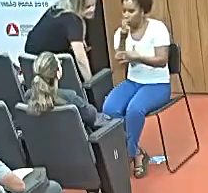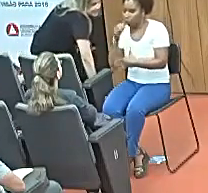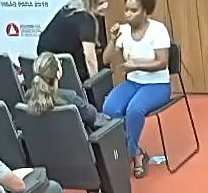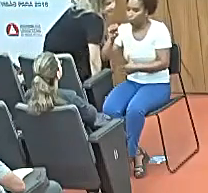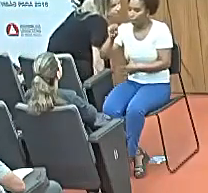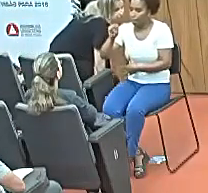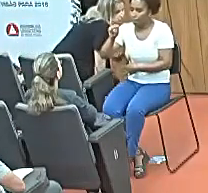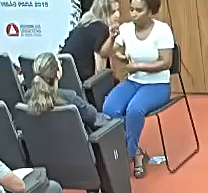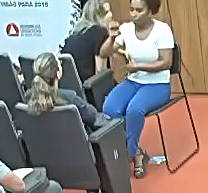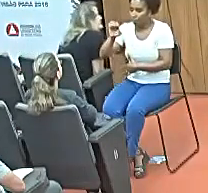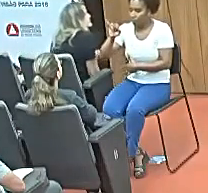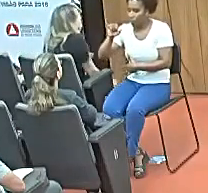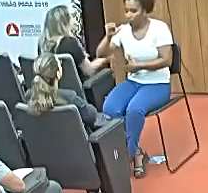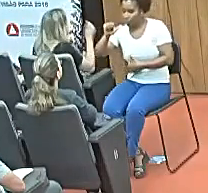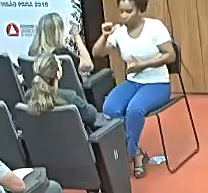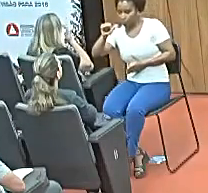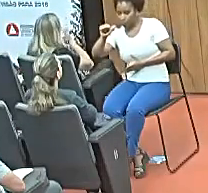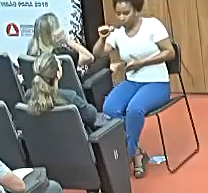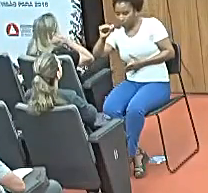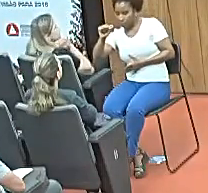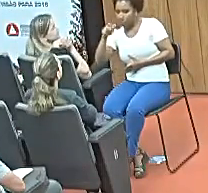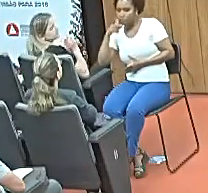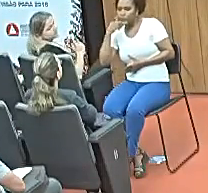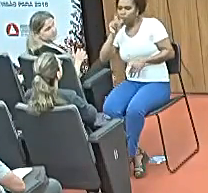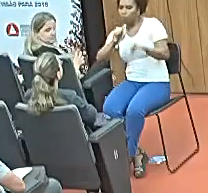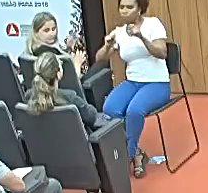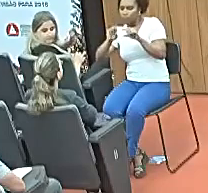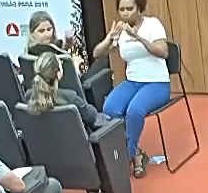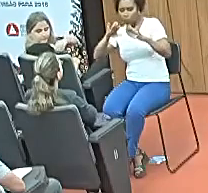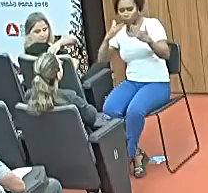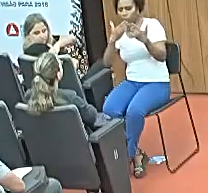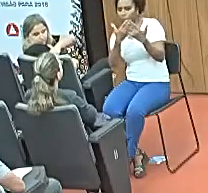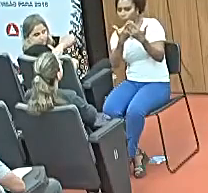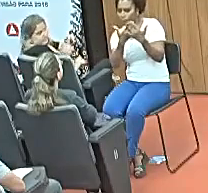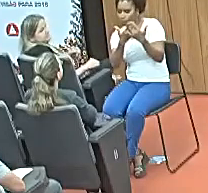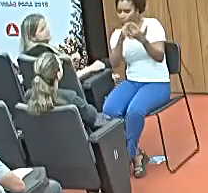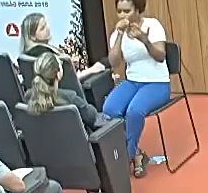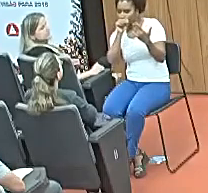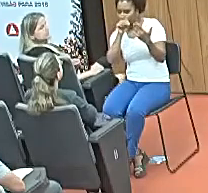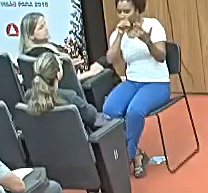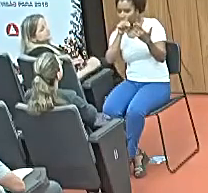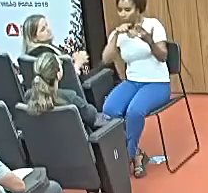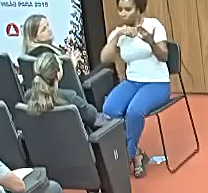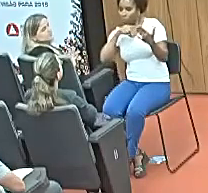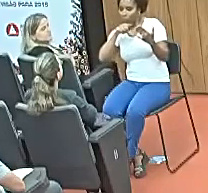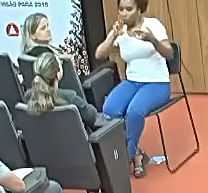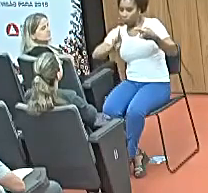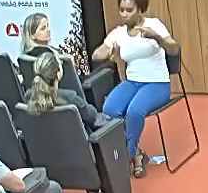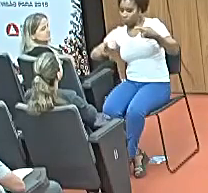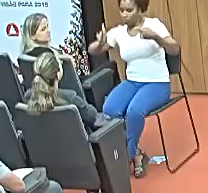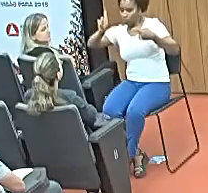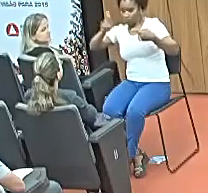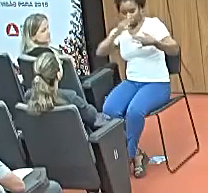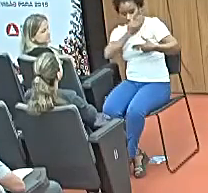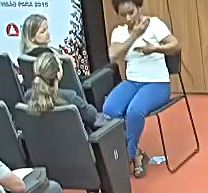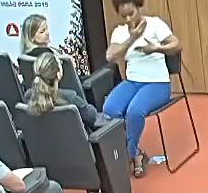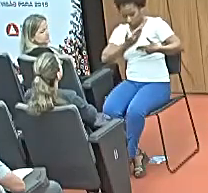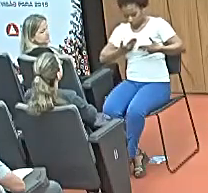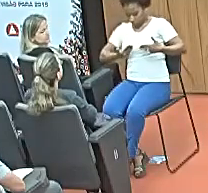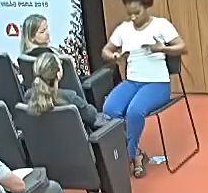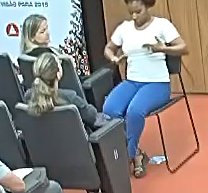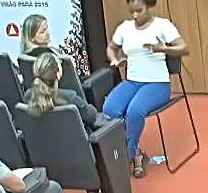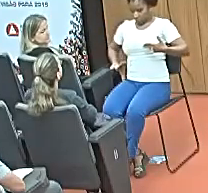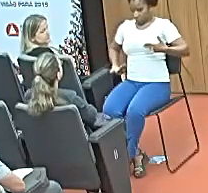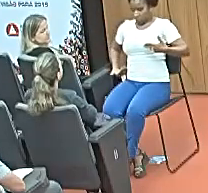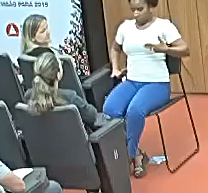ele é um colegiado onde tem representação ali governo e sociedade civil